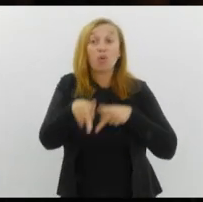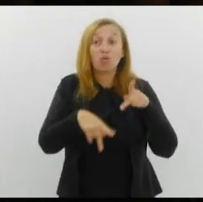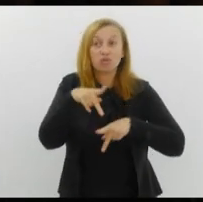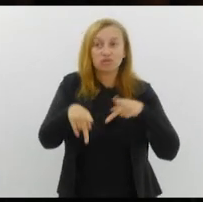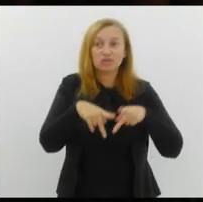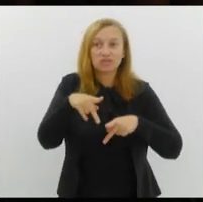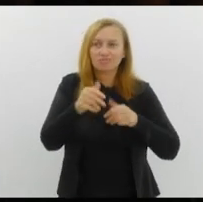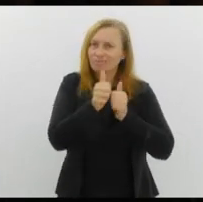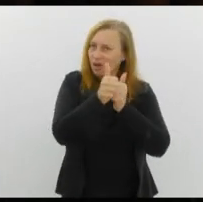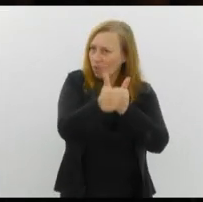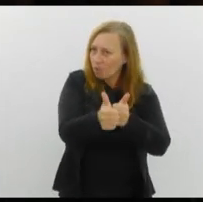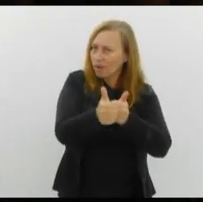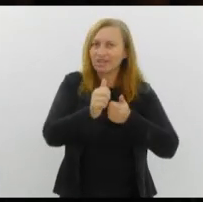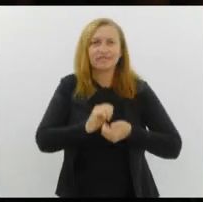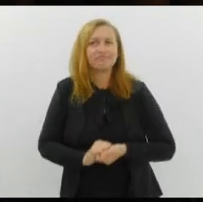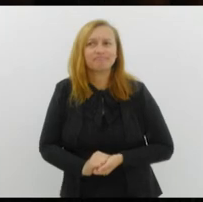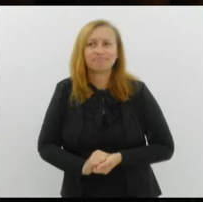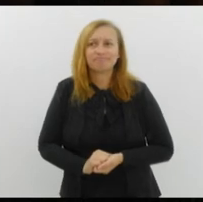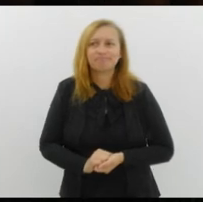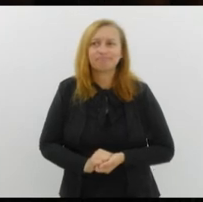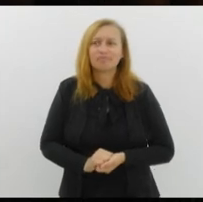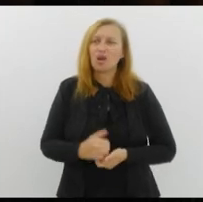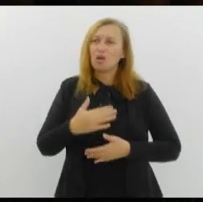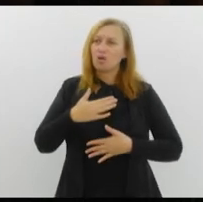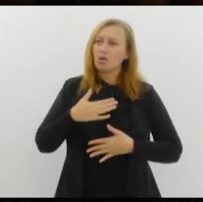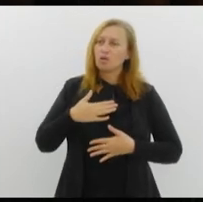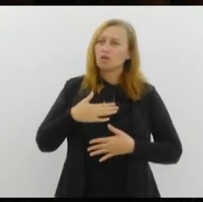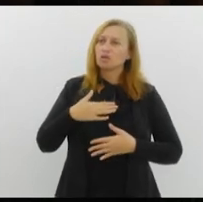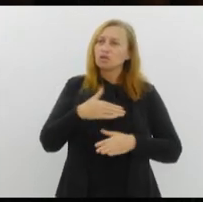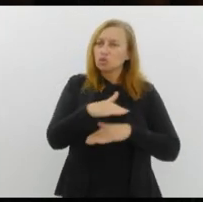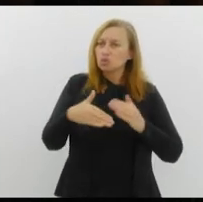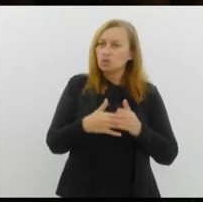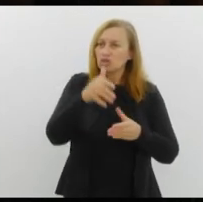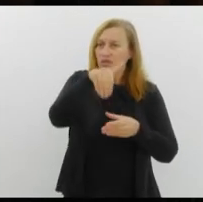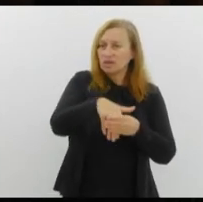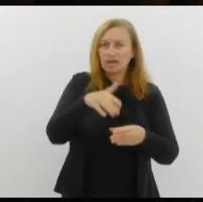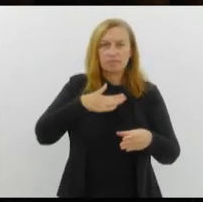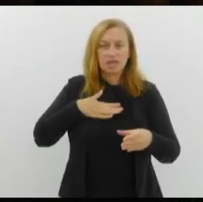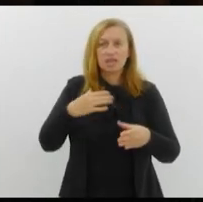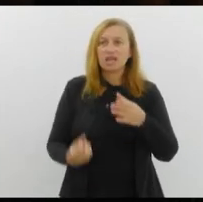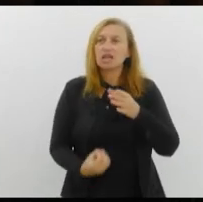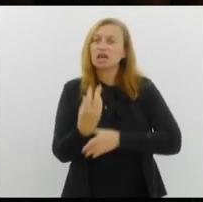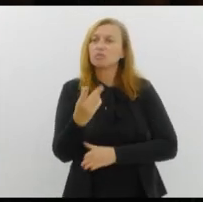que me acompanha, para o meu eleitor, que a gente fez um projeto de lei